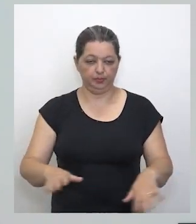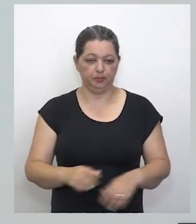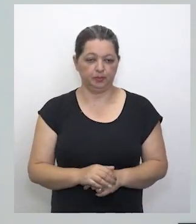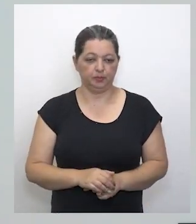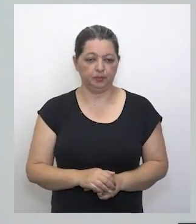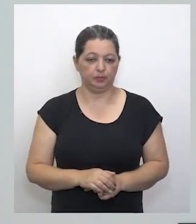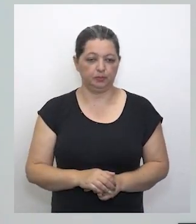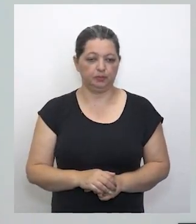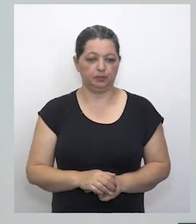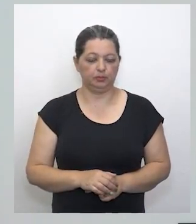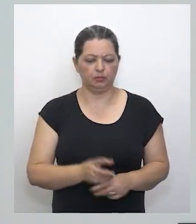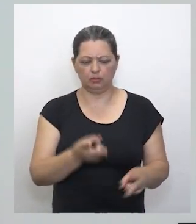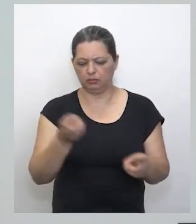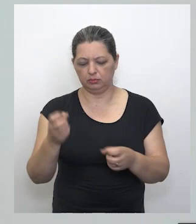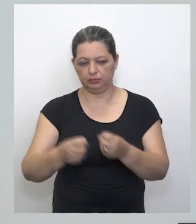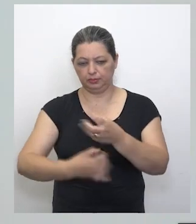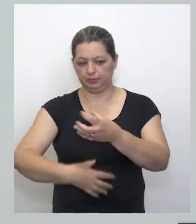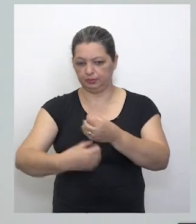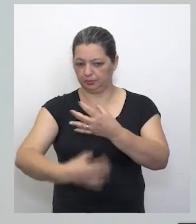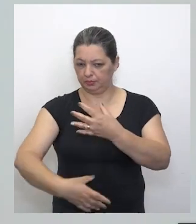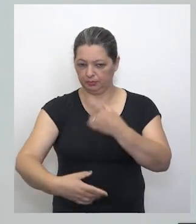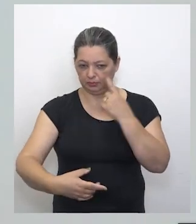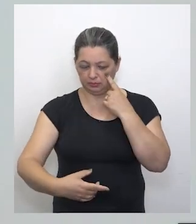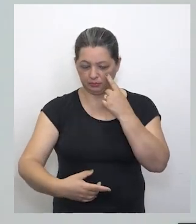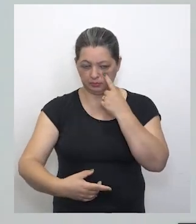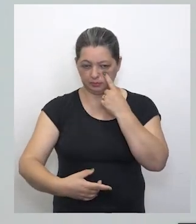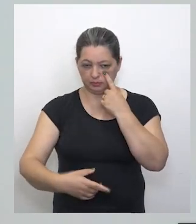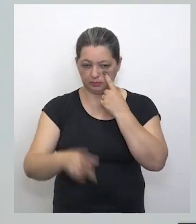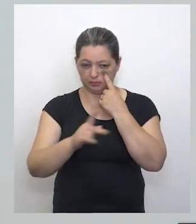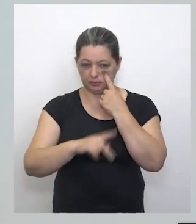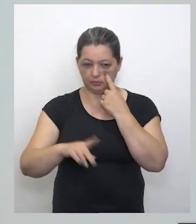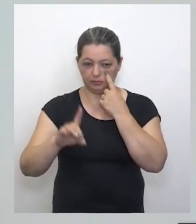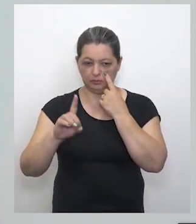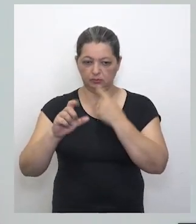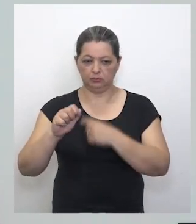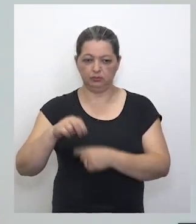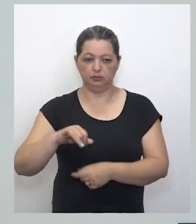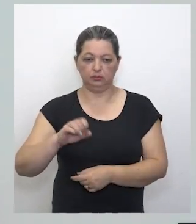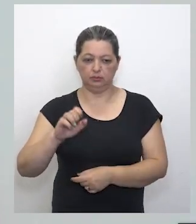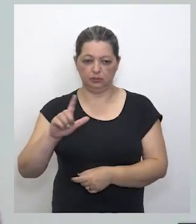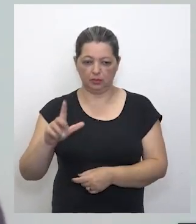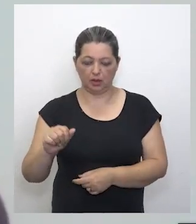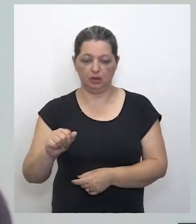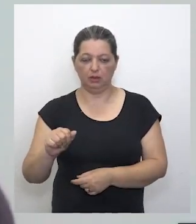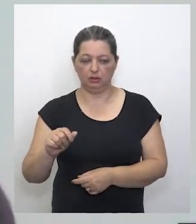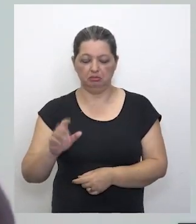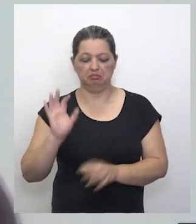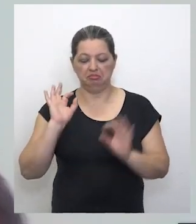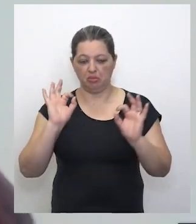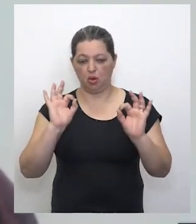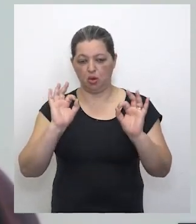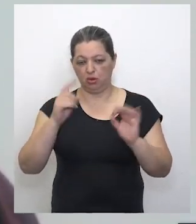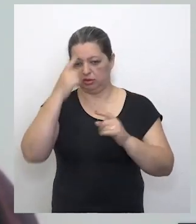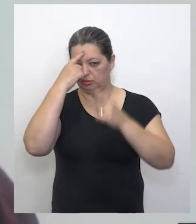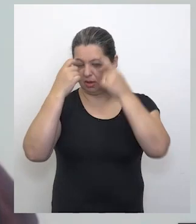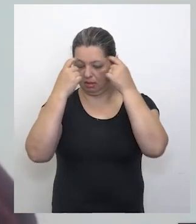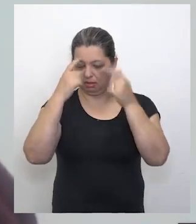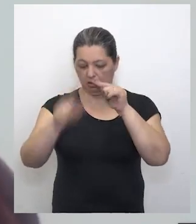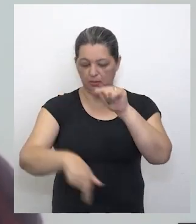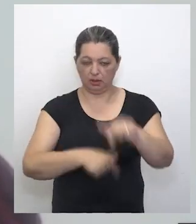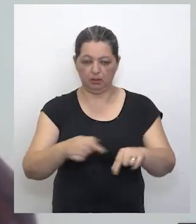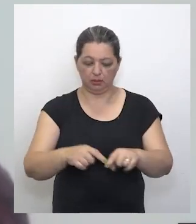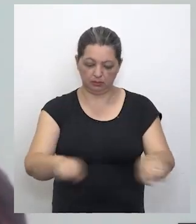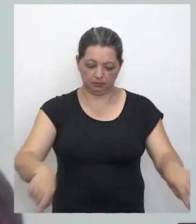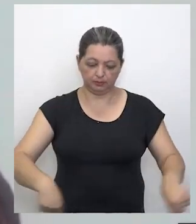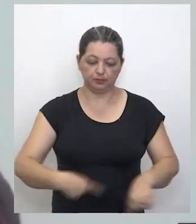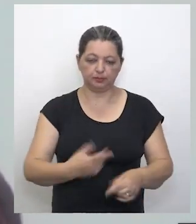está vendo aqui no chat, a professora Daniela falou ótimas ideias para trabalhar com os alunos em sala de aula. E a